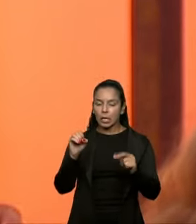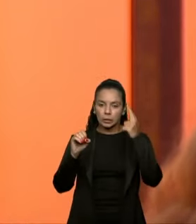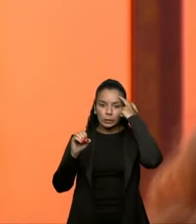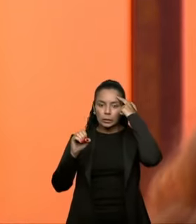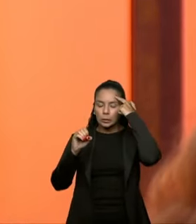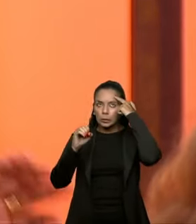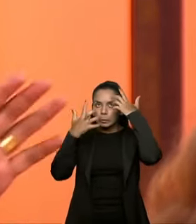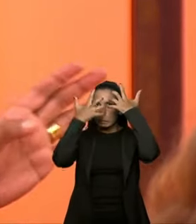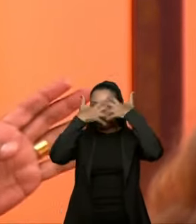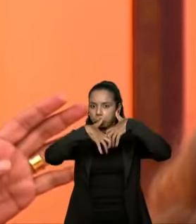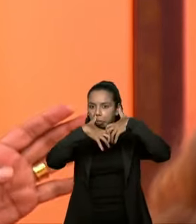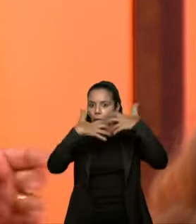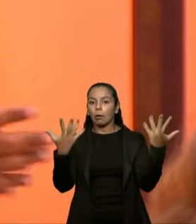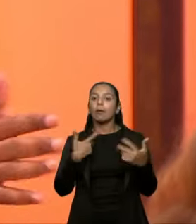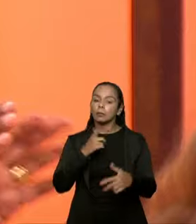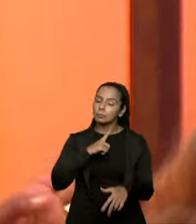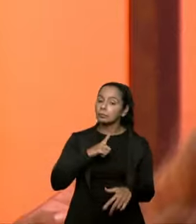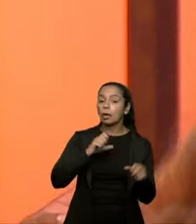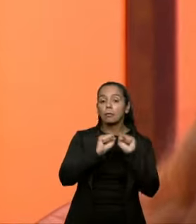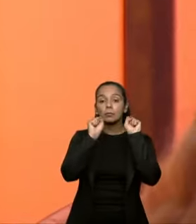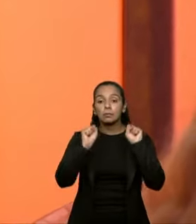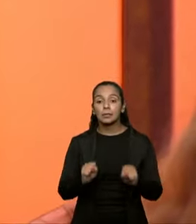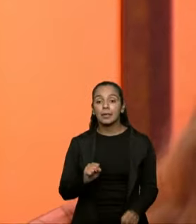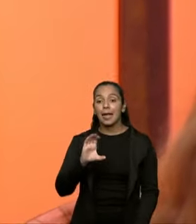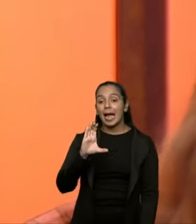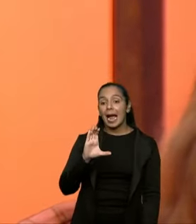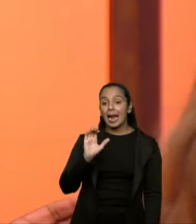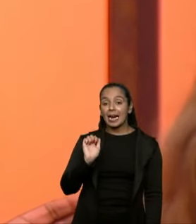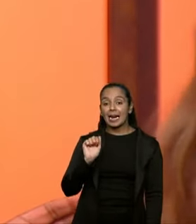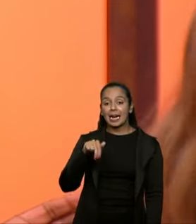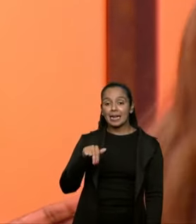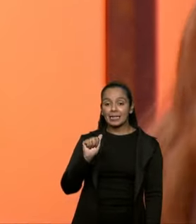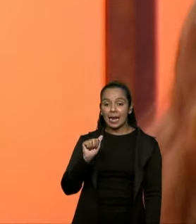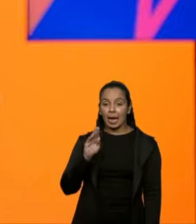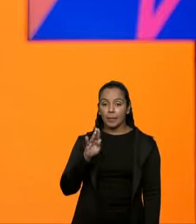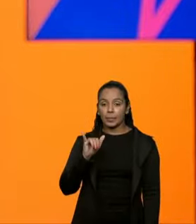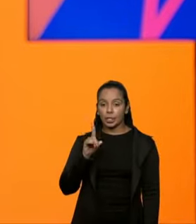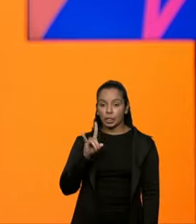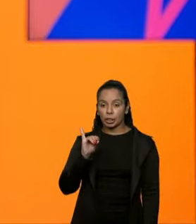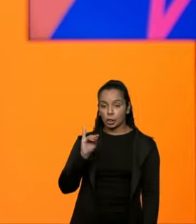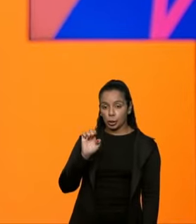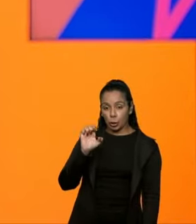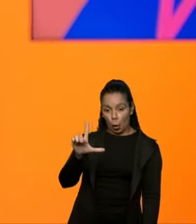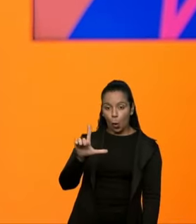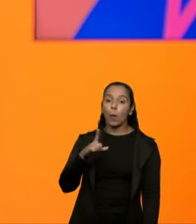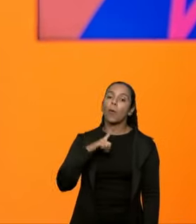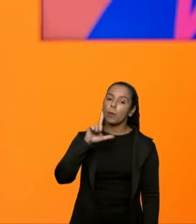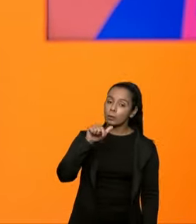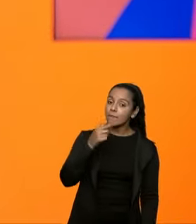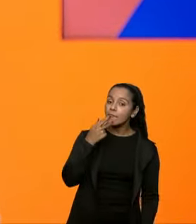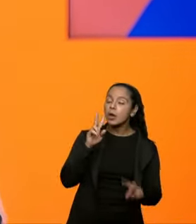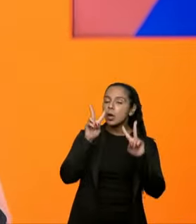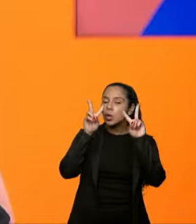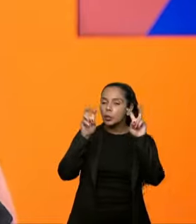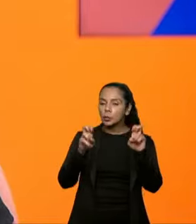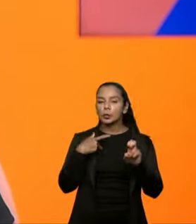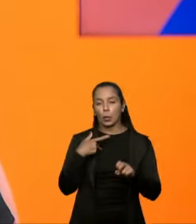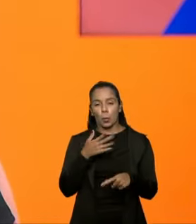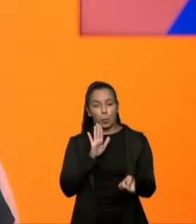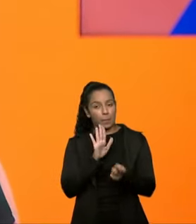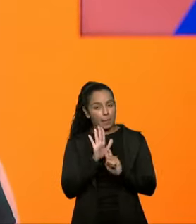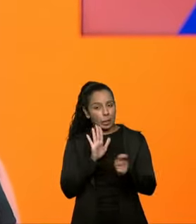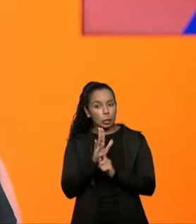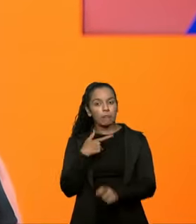algum desses sistemas? Eu só, por exemplo, o canabidiol. Né? A gente está falando de uma droga que é muito